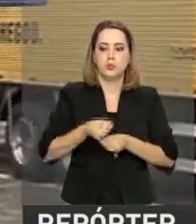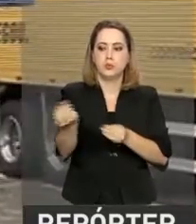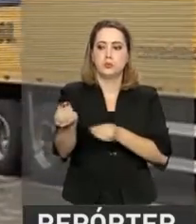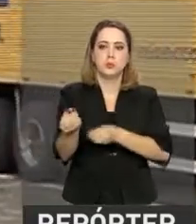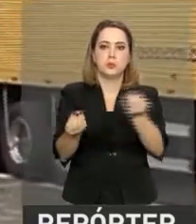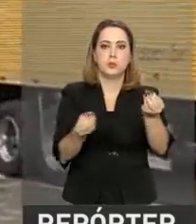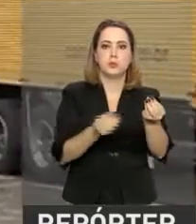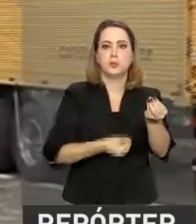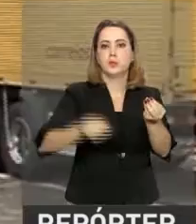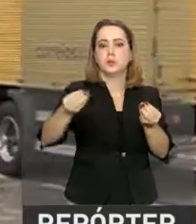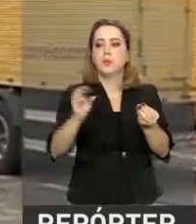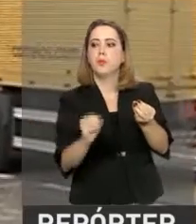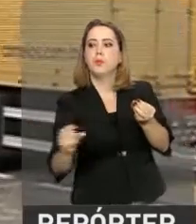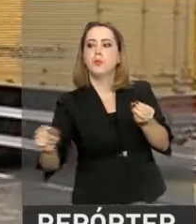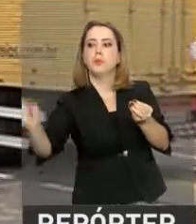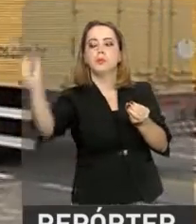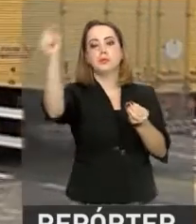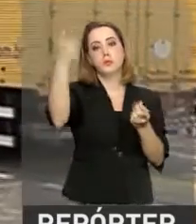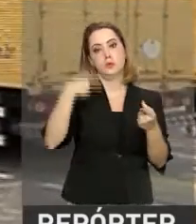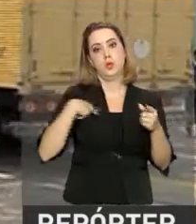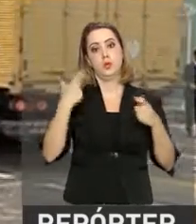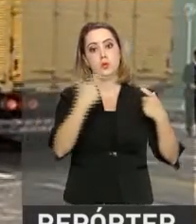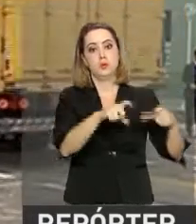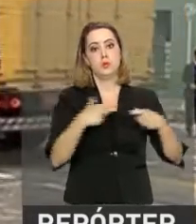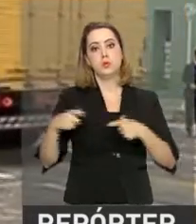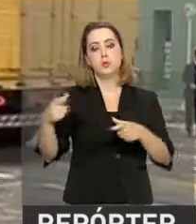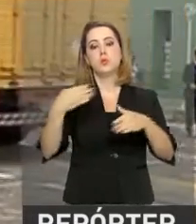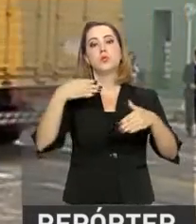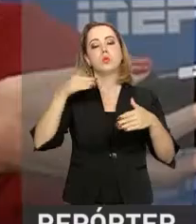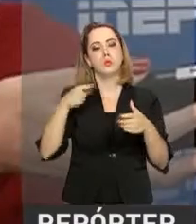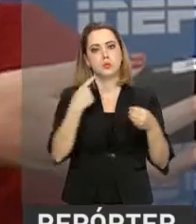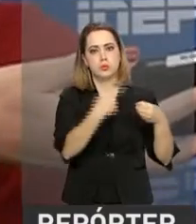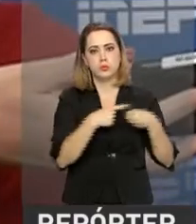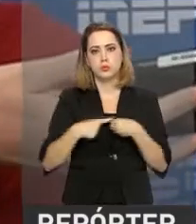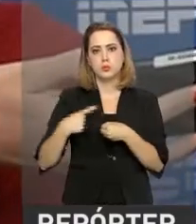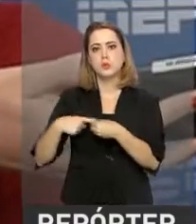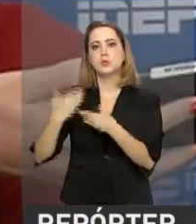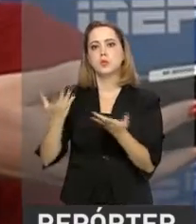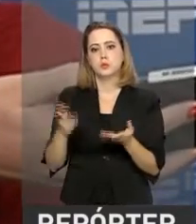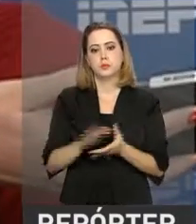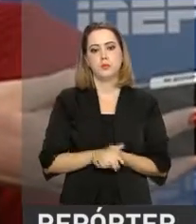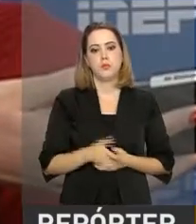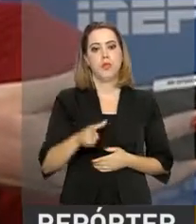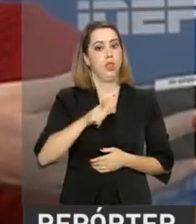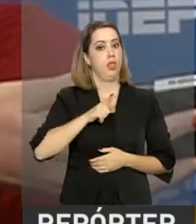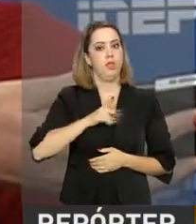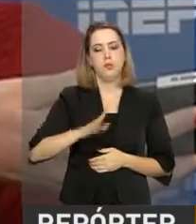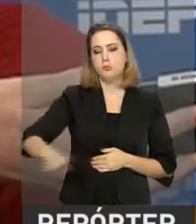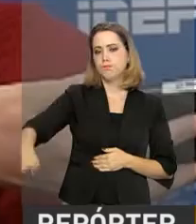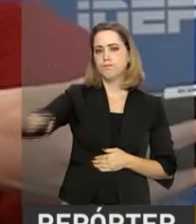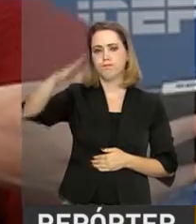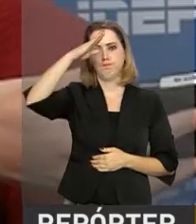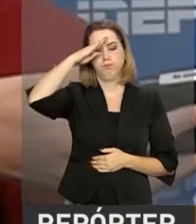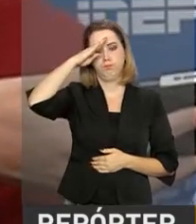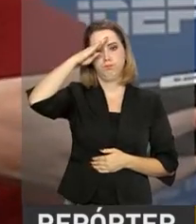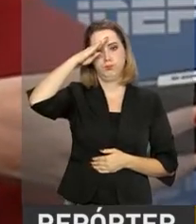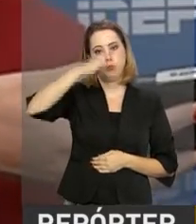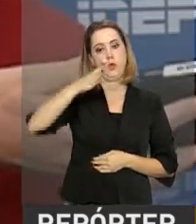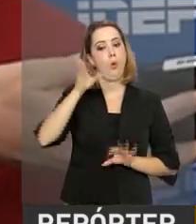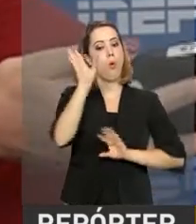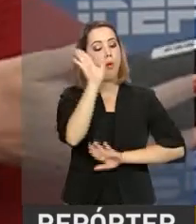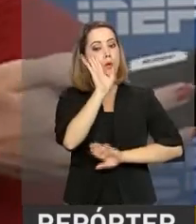já partiu para os pontos de armazenagem no interior do país há um exército praticamente reservado para